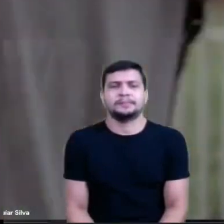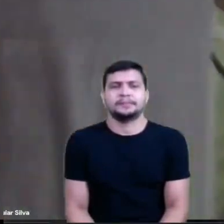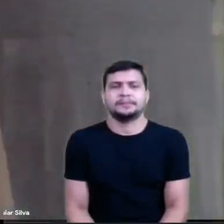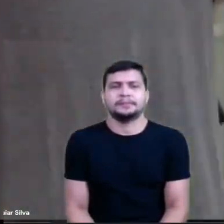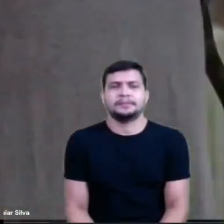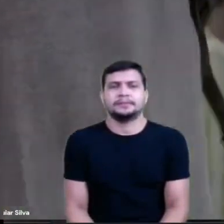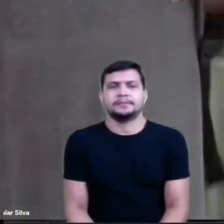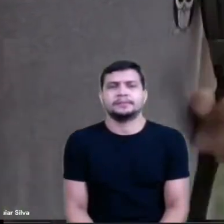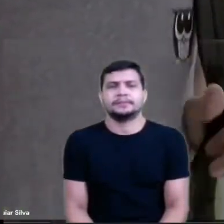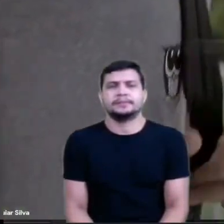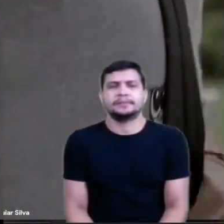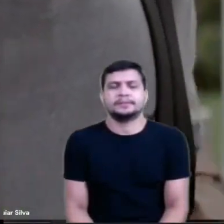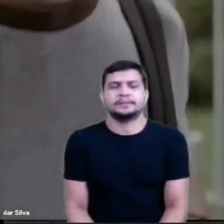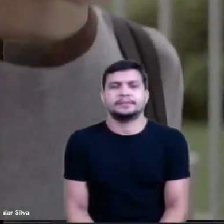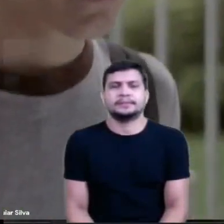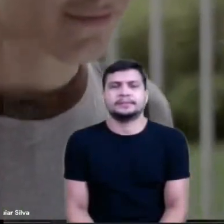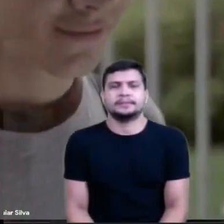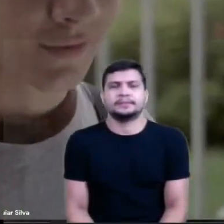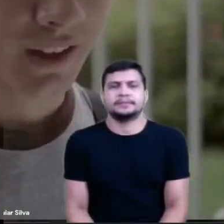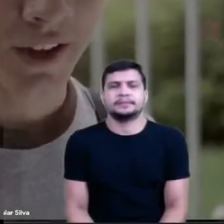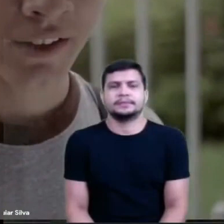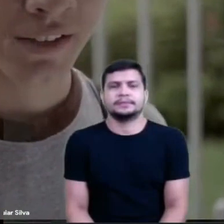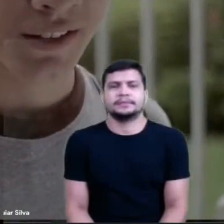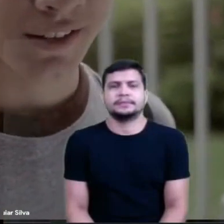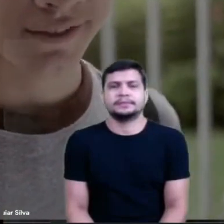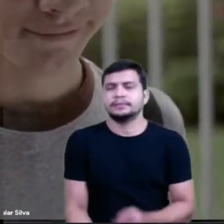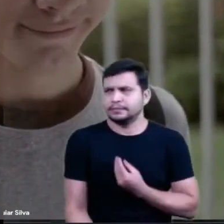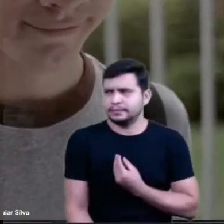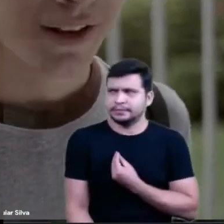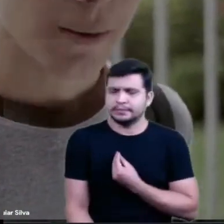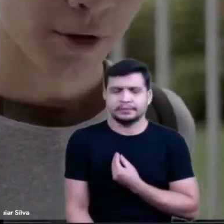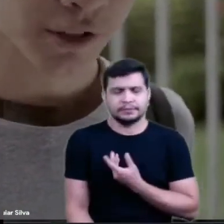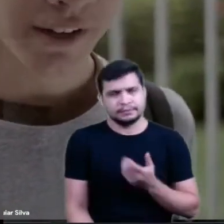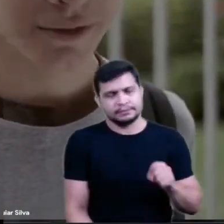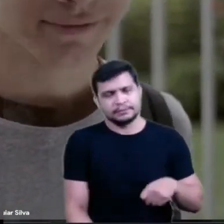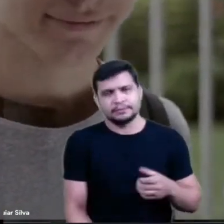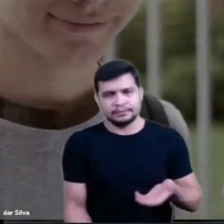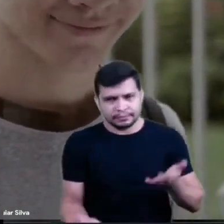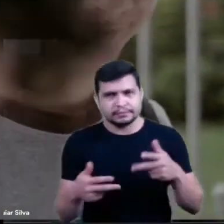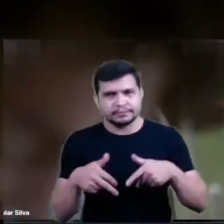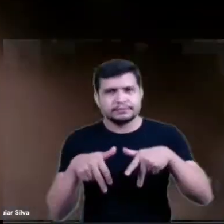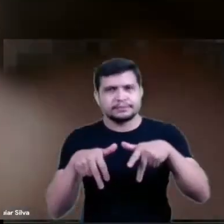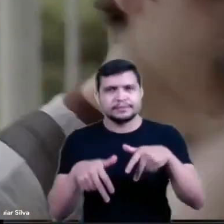Você tá aí? Tô. Pode andar então.